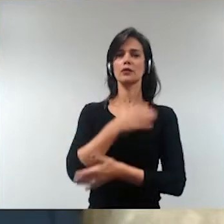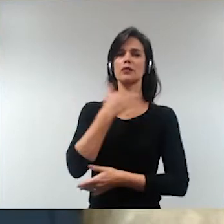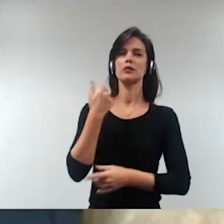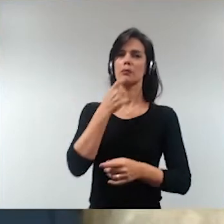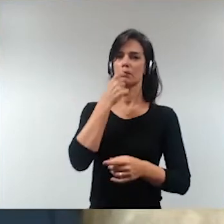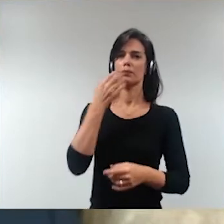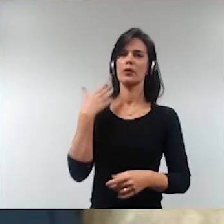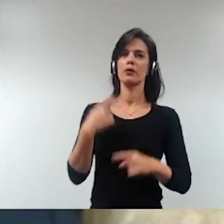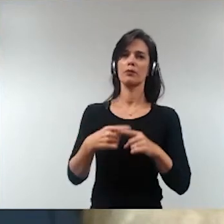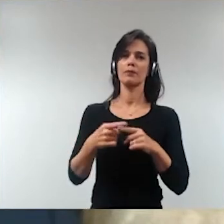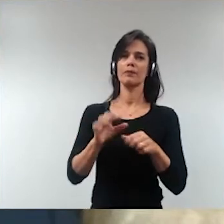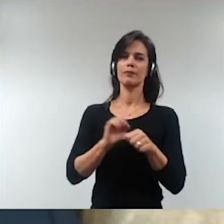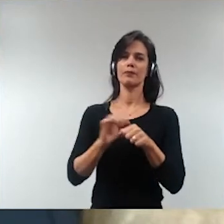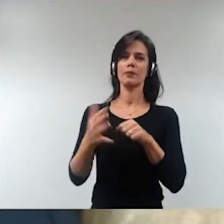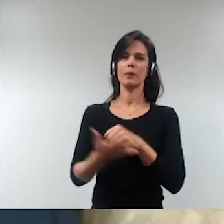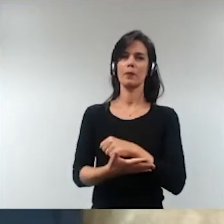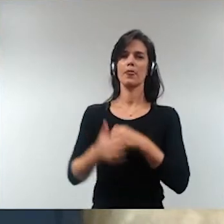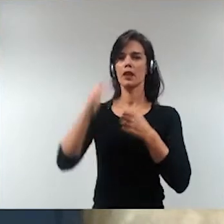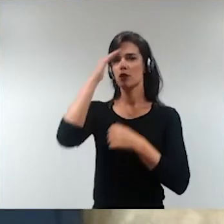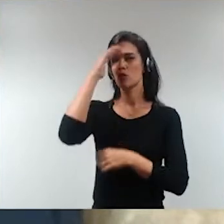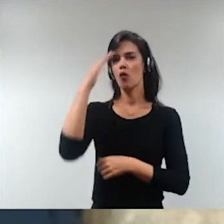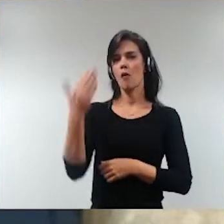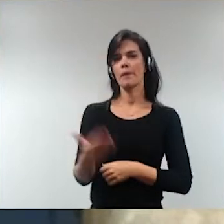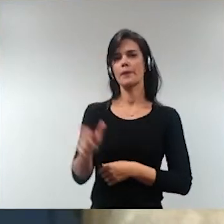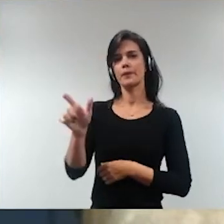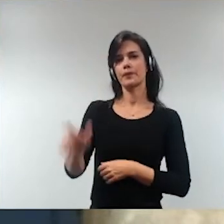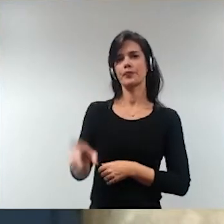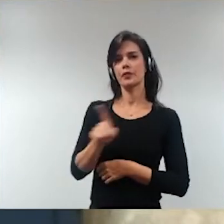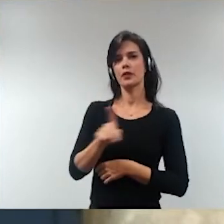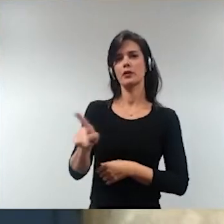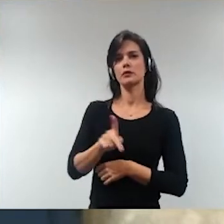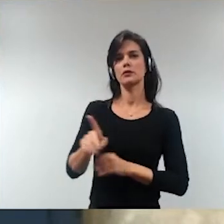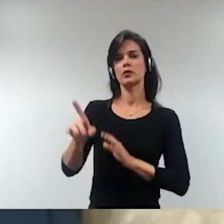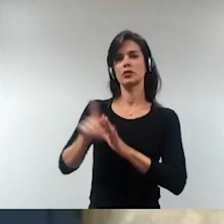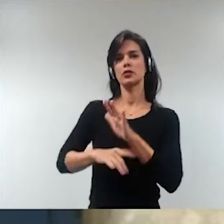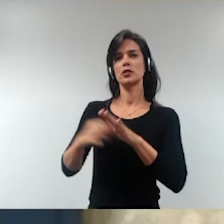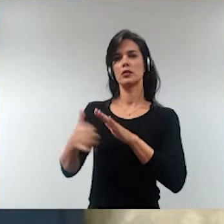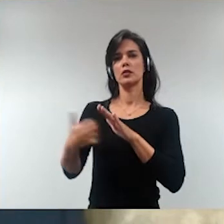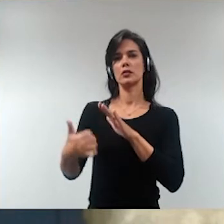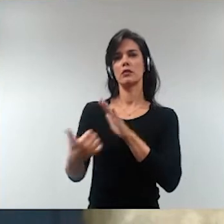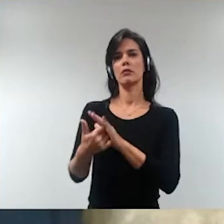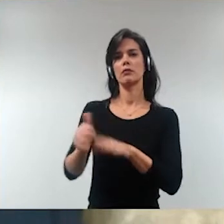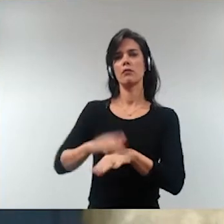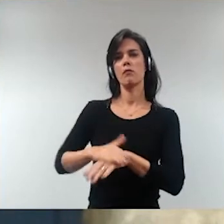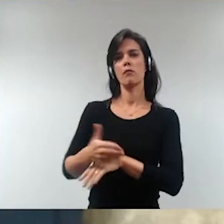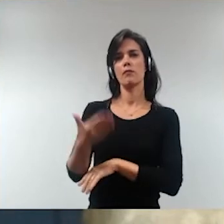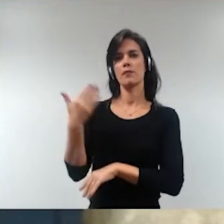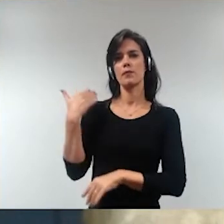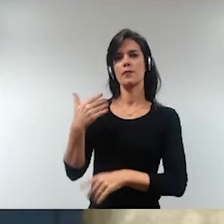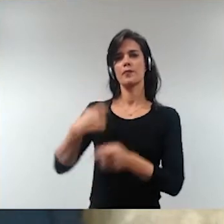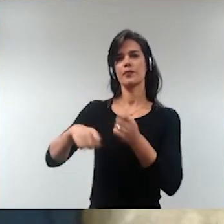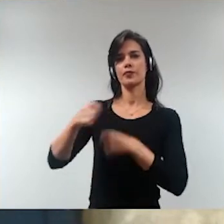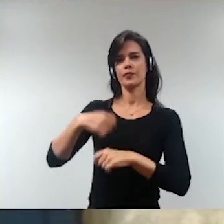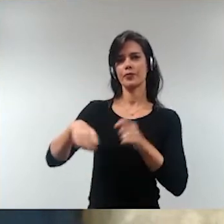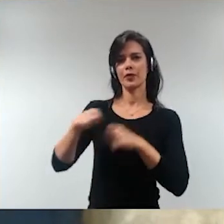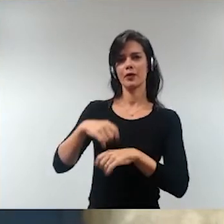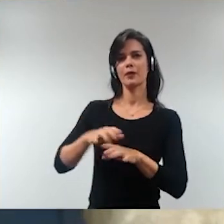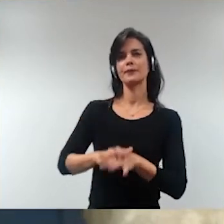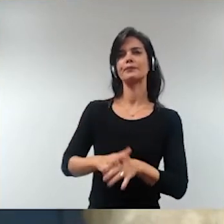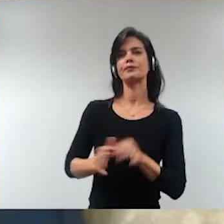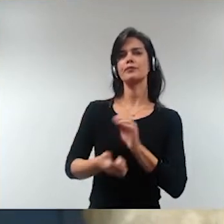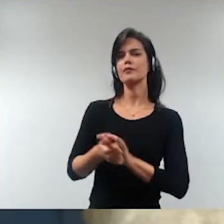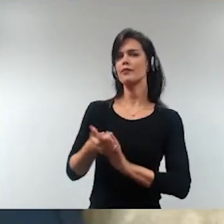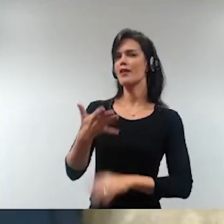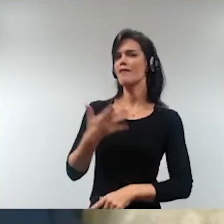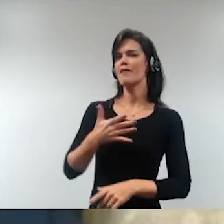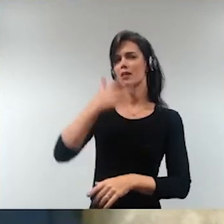em homenagem ao professor Otávio Lobo, que foi professor de Direito Empresarial, à época comercial, de várias gerações aqui